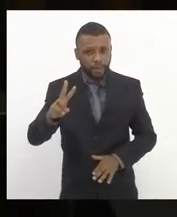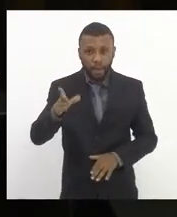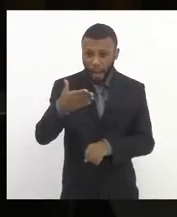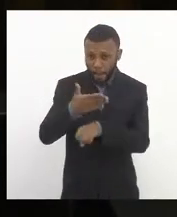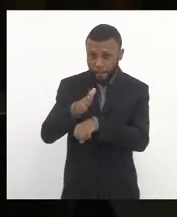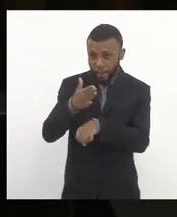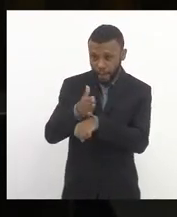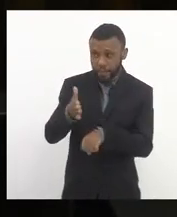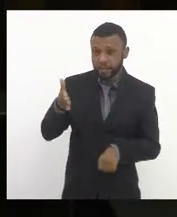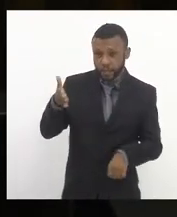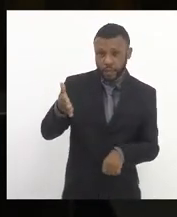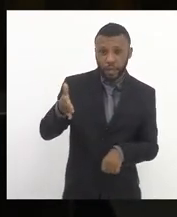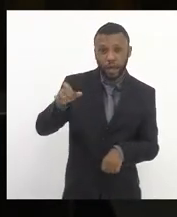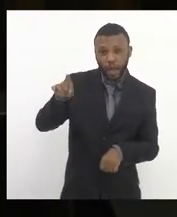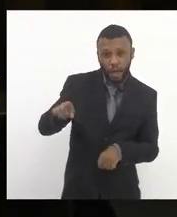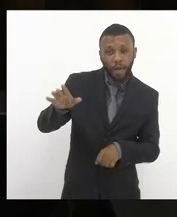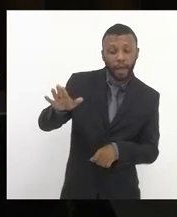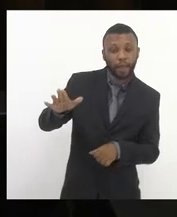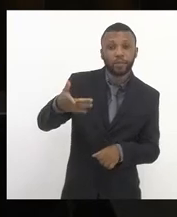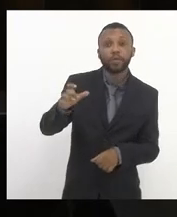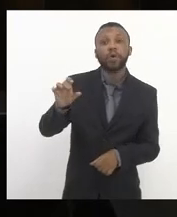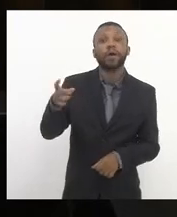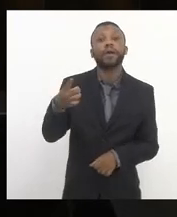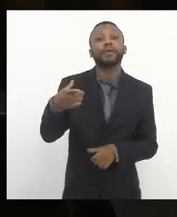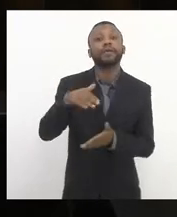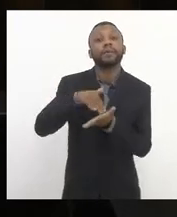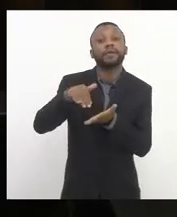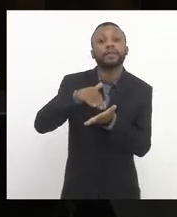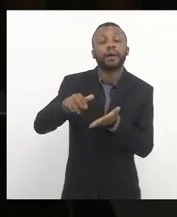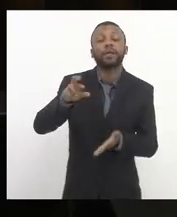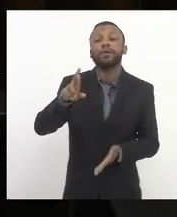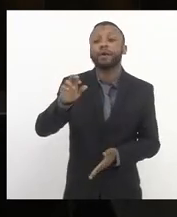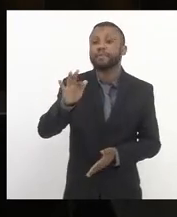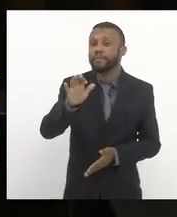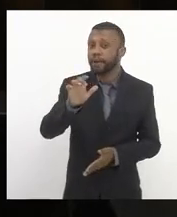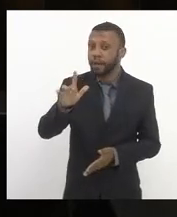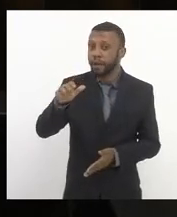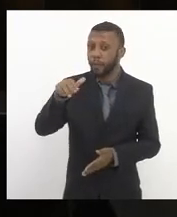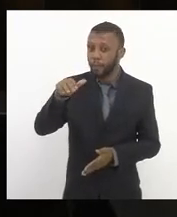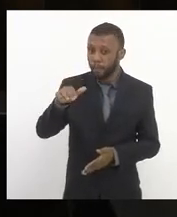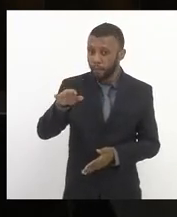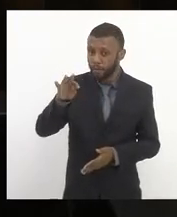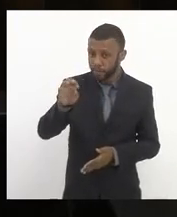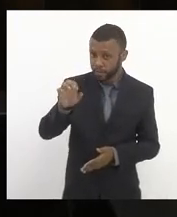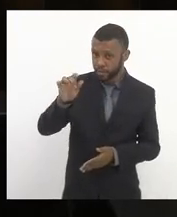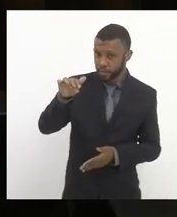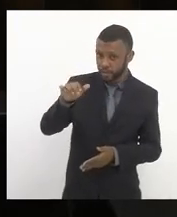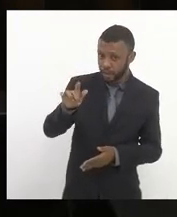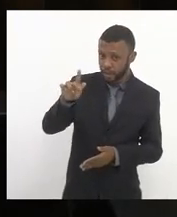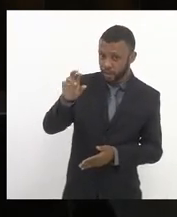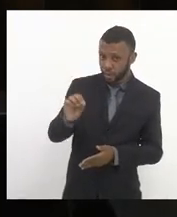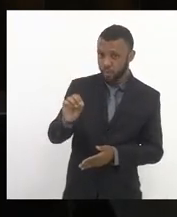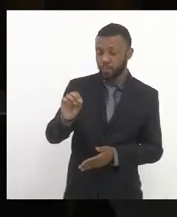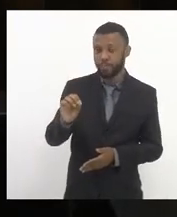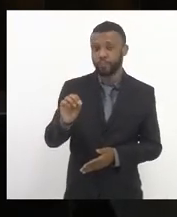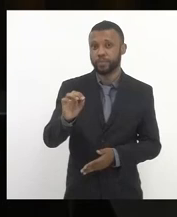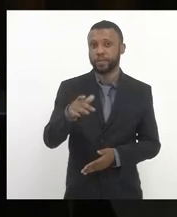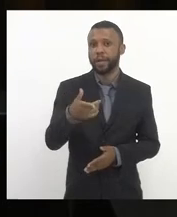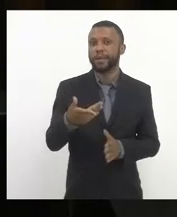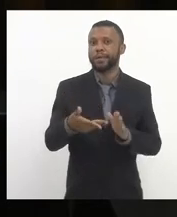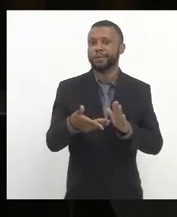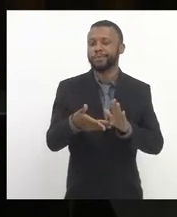prática do ex-secretário Rafael Montenegro, que viajou a um presídio